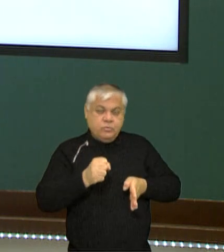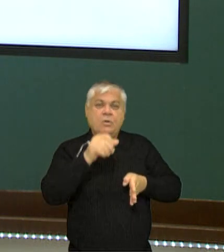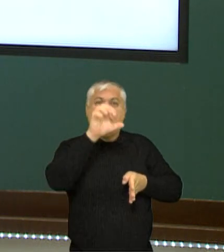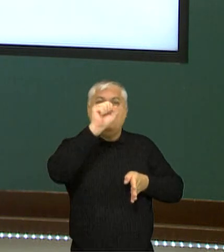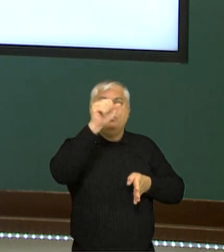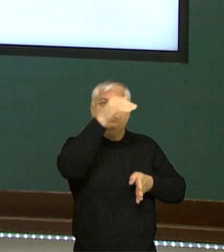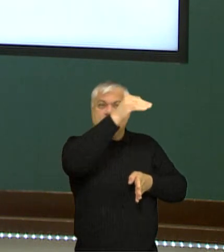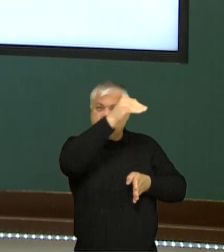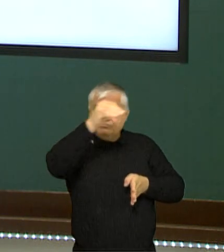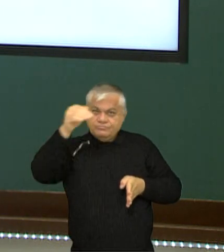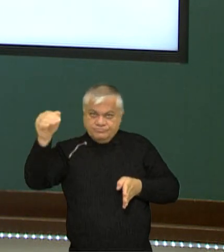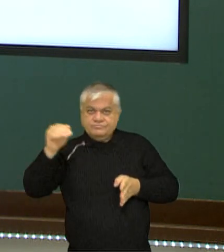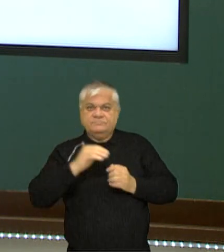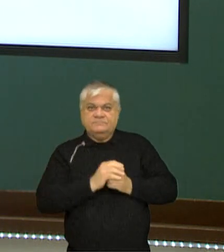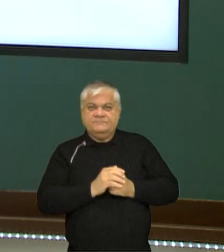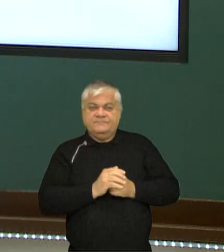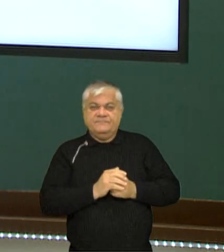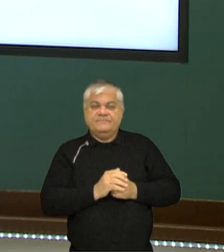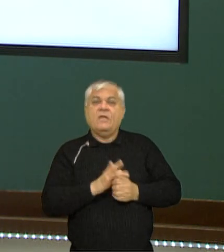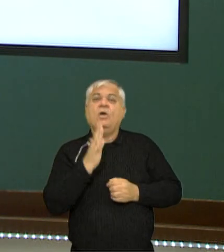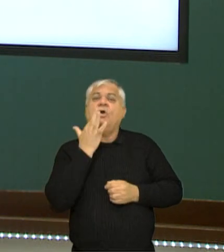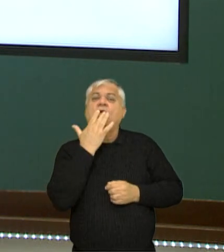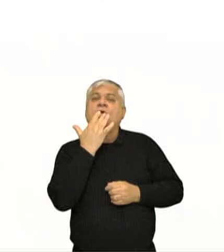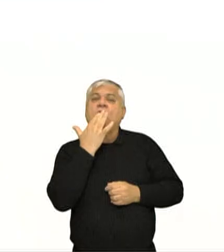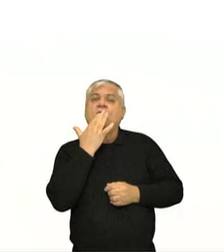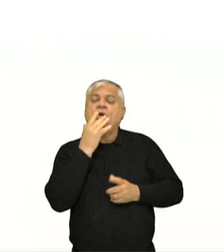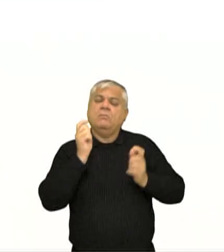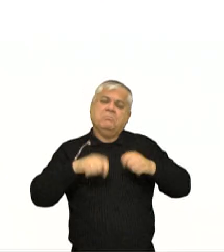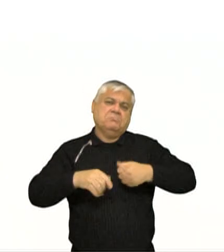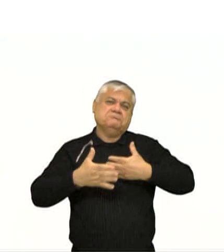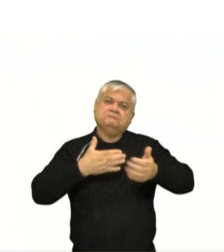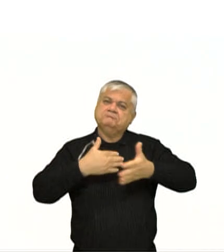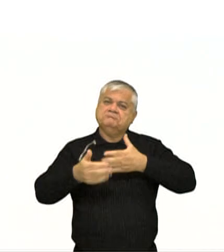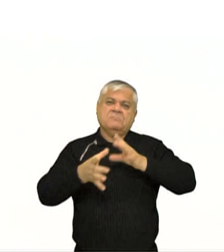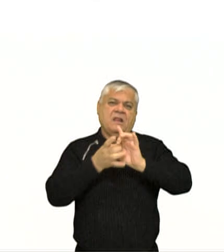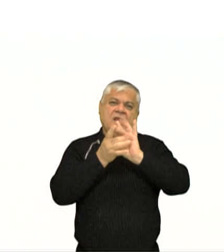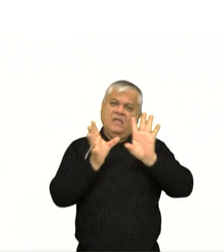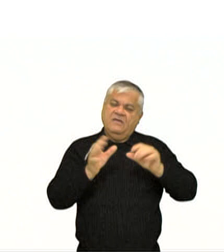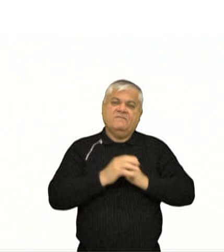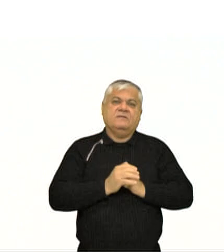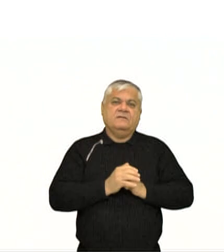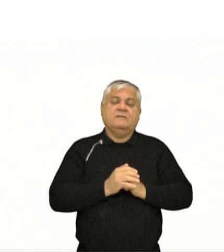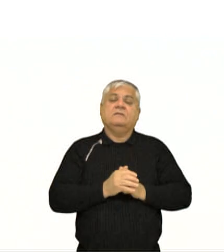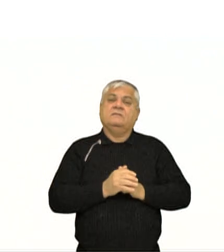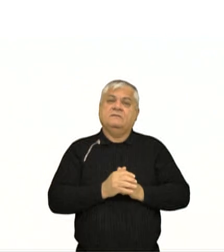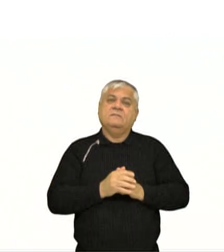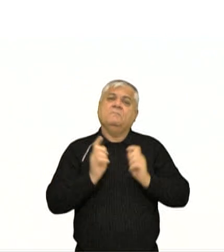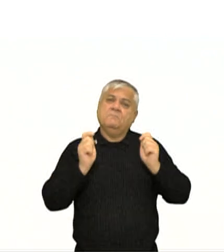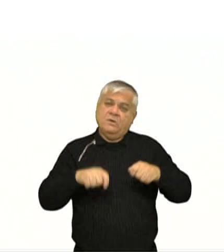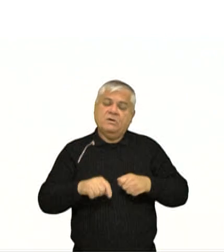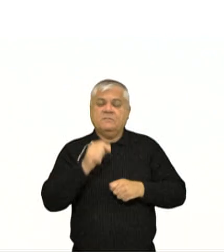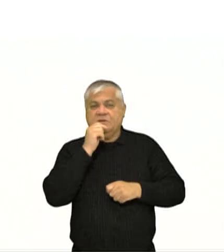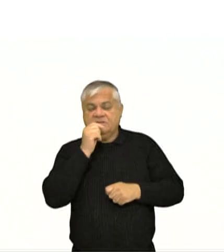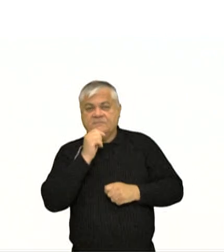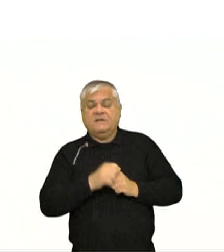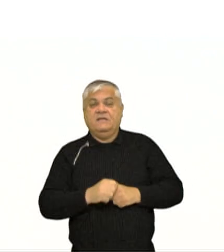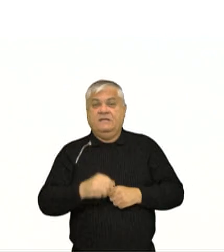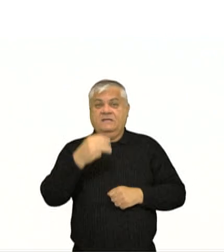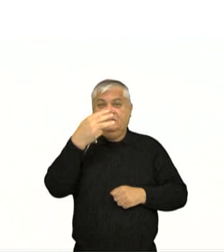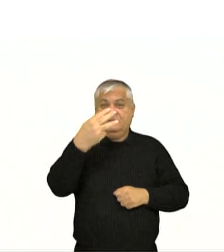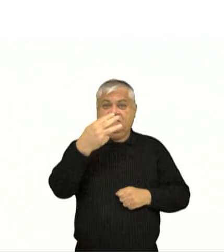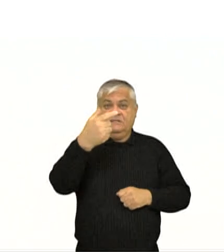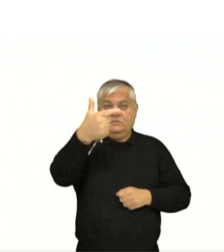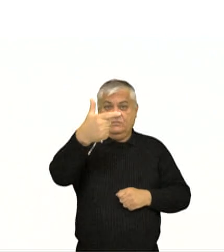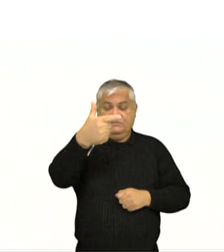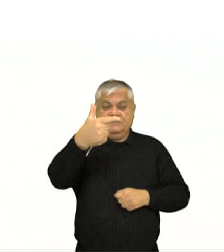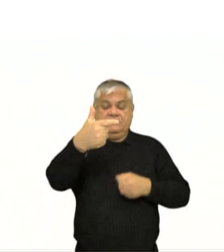linhas. As cores dessas casas são alternadas, geralmente ela vai ficar dividida então em 32